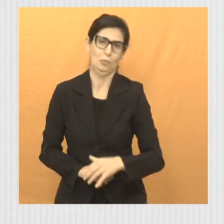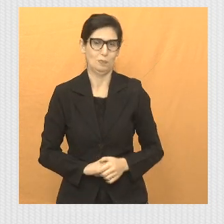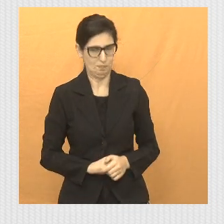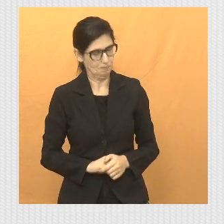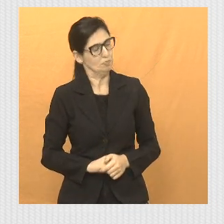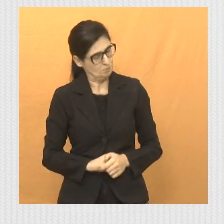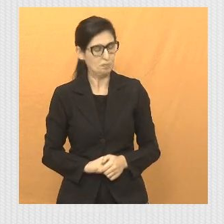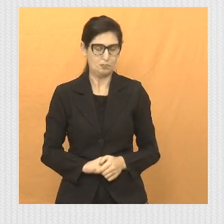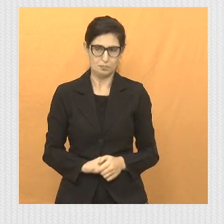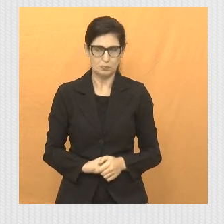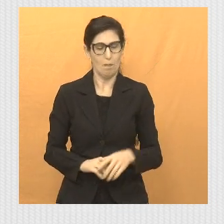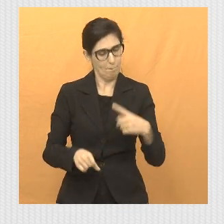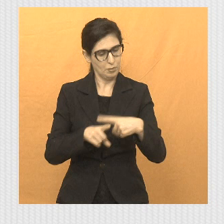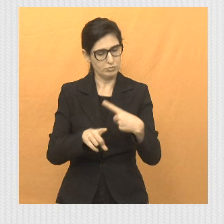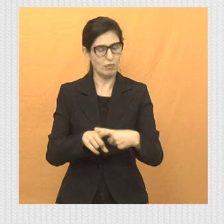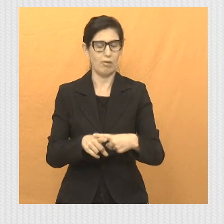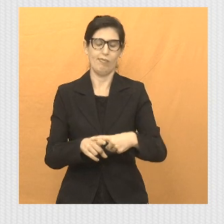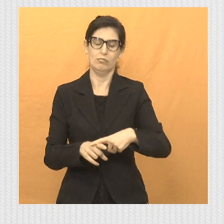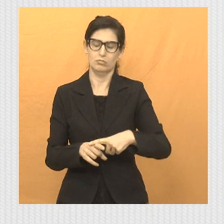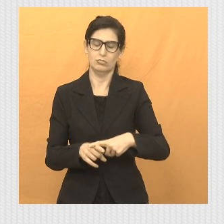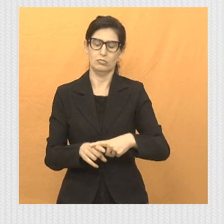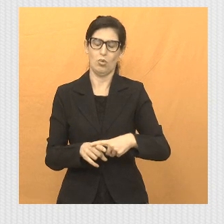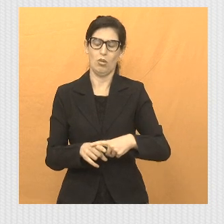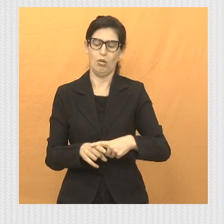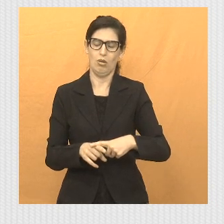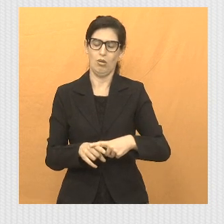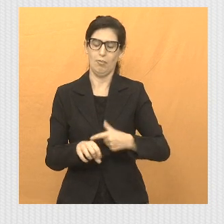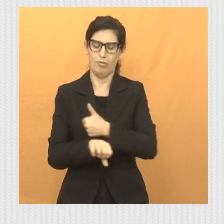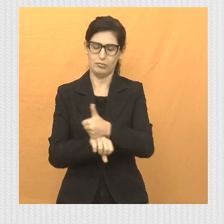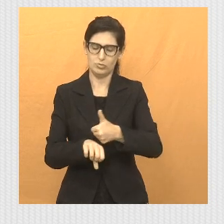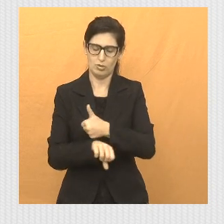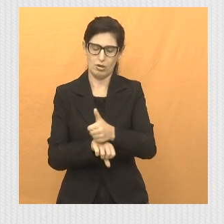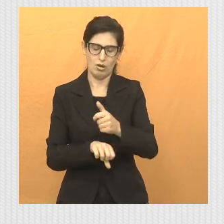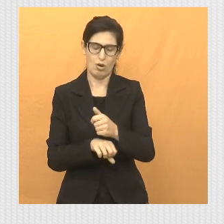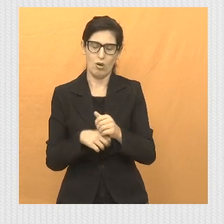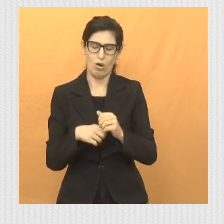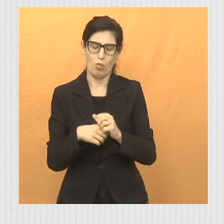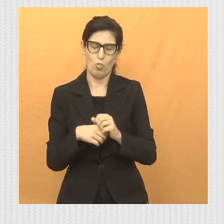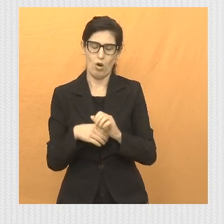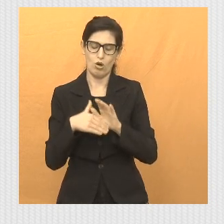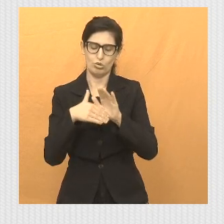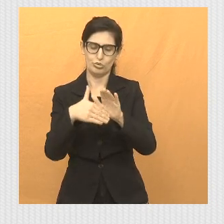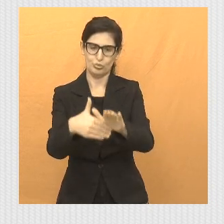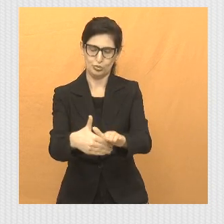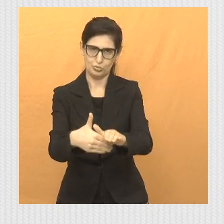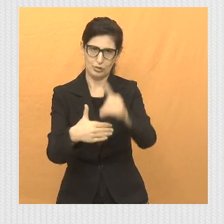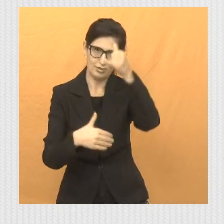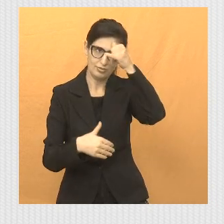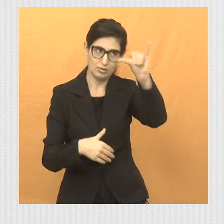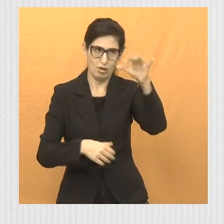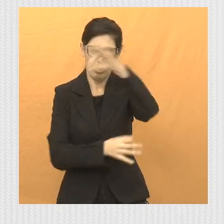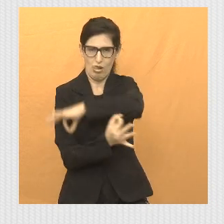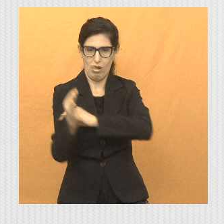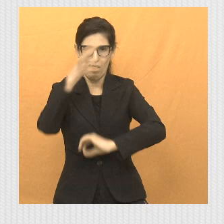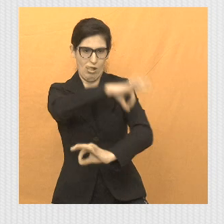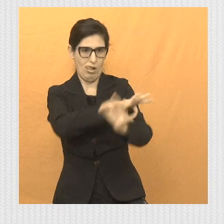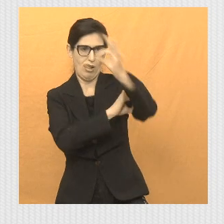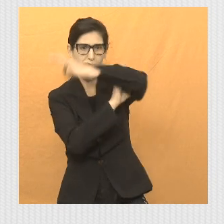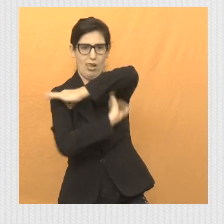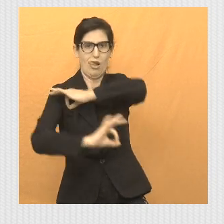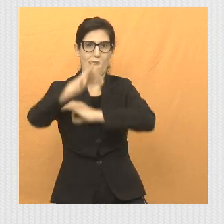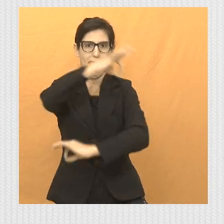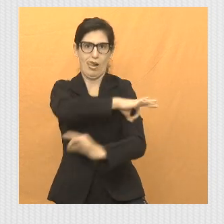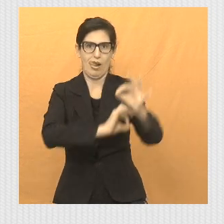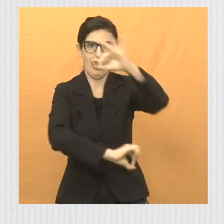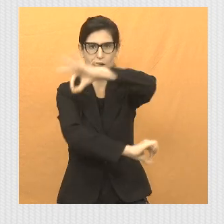Volta um pouquinho, por favor. Então, nós, com relação às notificações de dengue, no